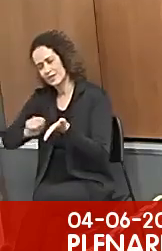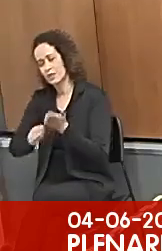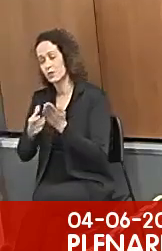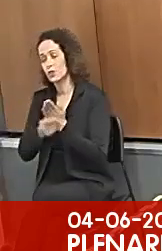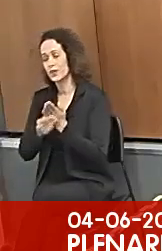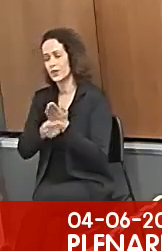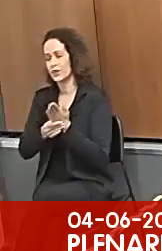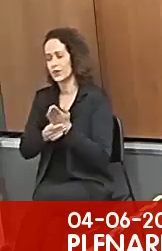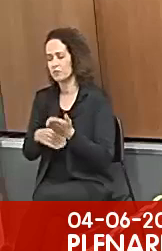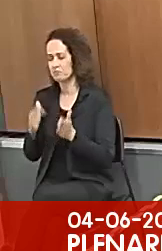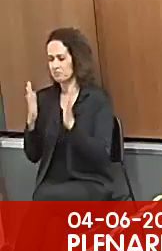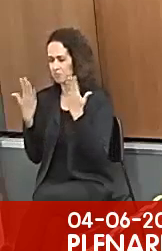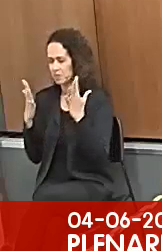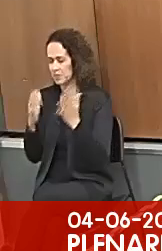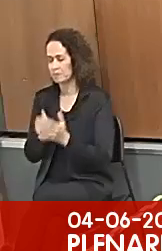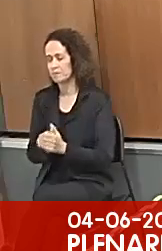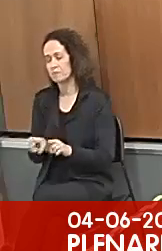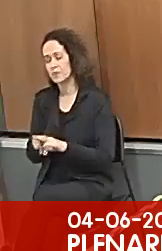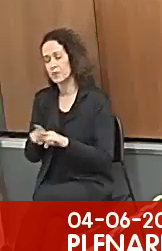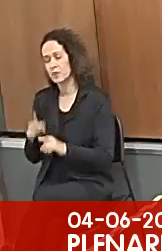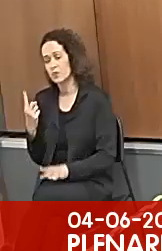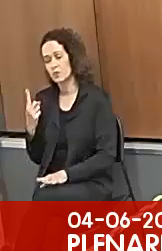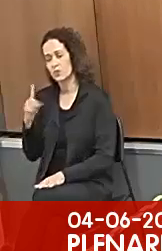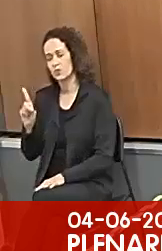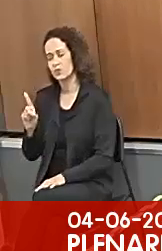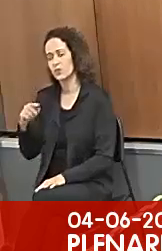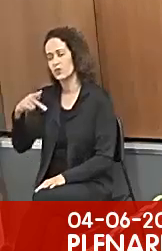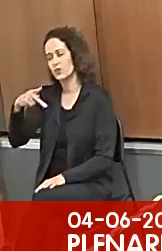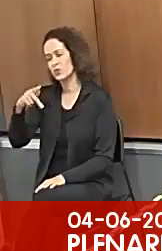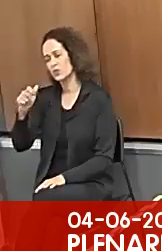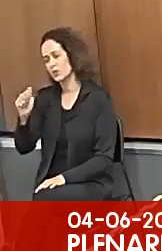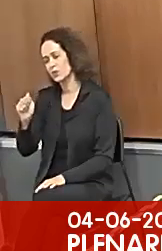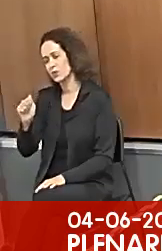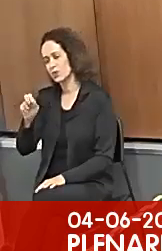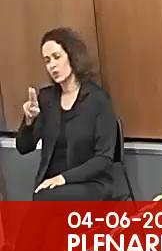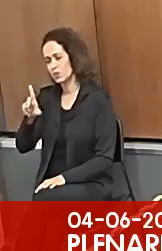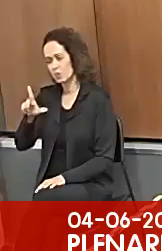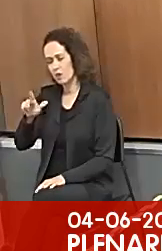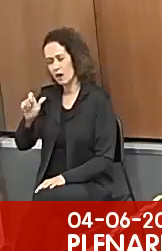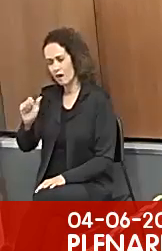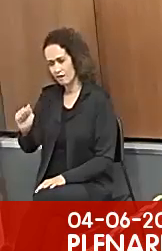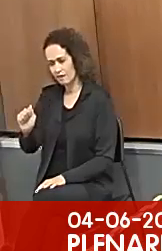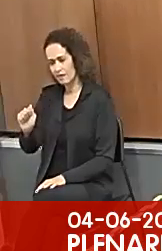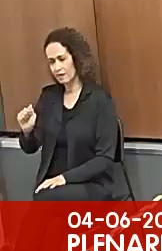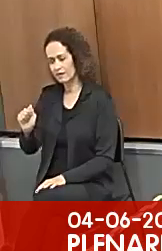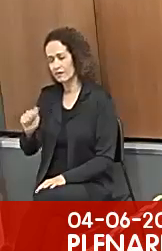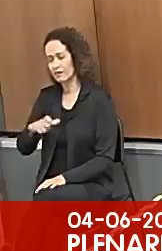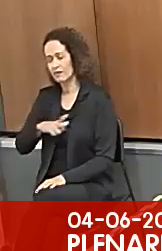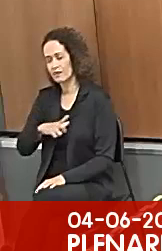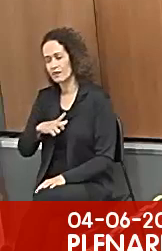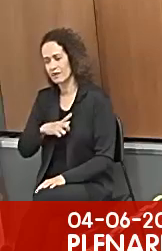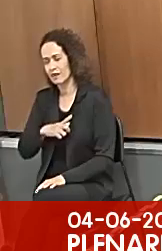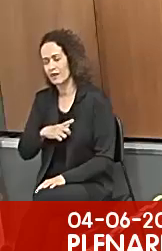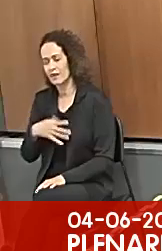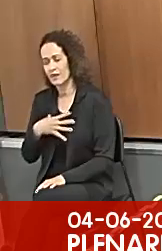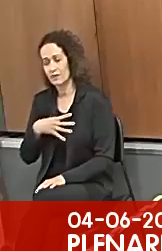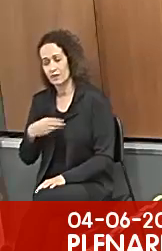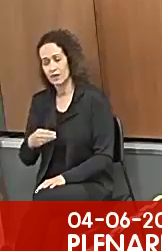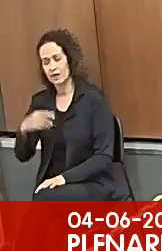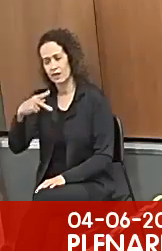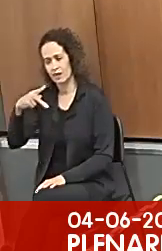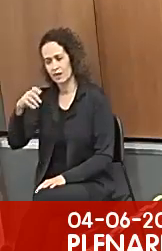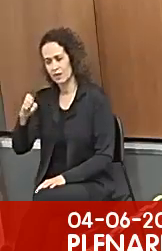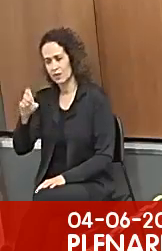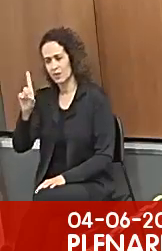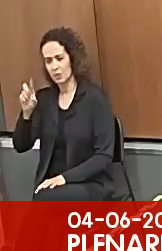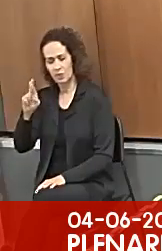E por último aqui, a mãe Paula Angélica Santos. Cadê a Paula? Que é a mãe do nosso querido Pedro